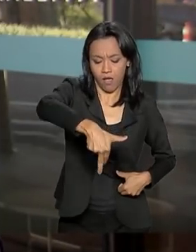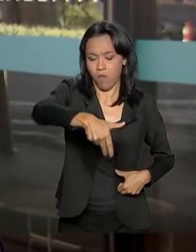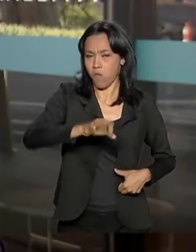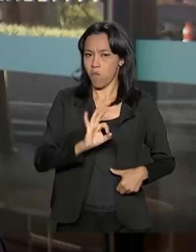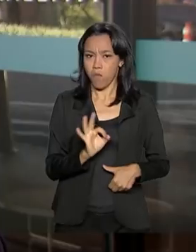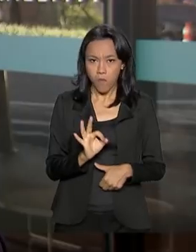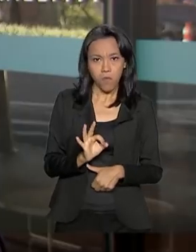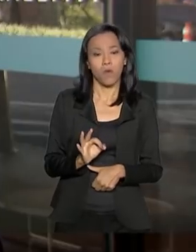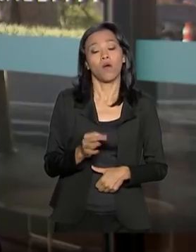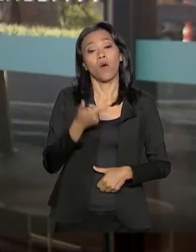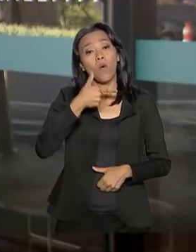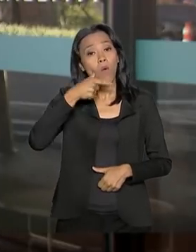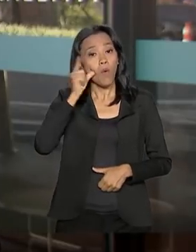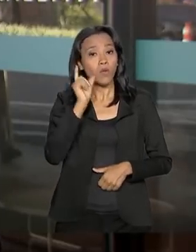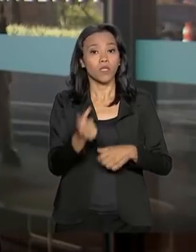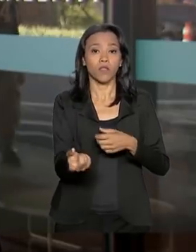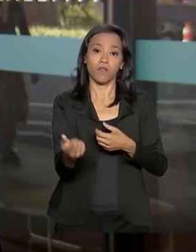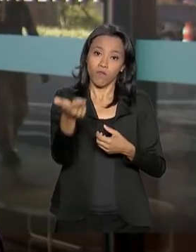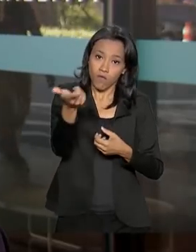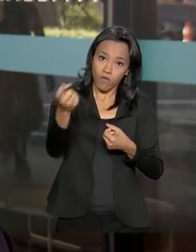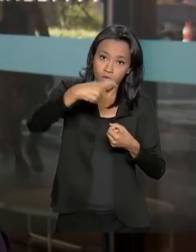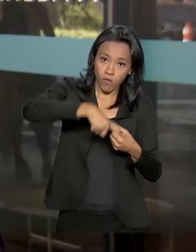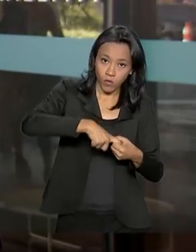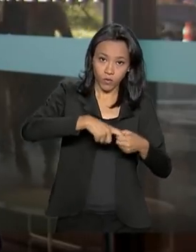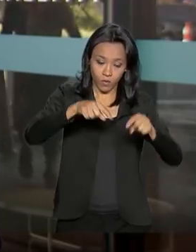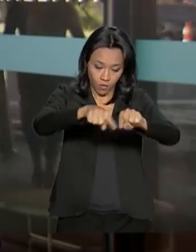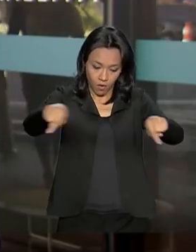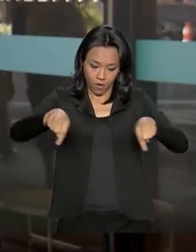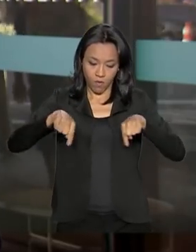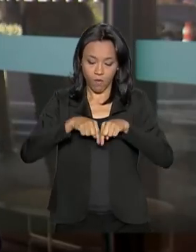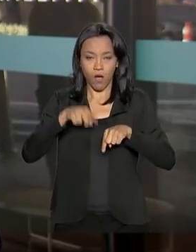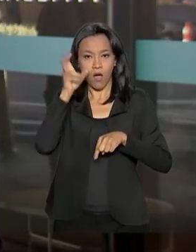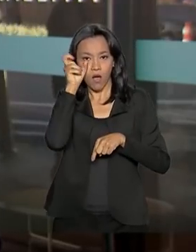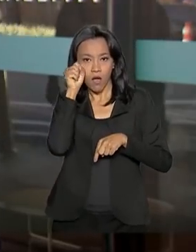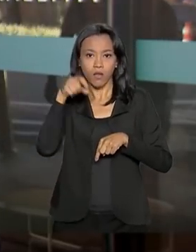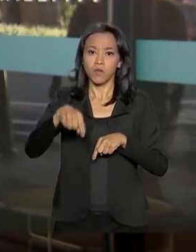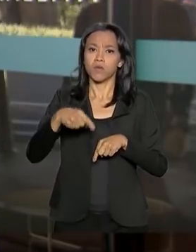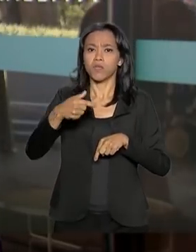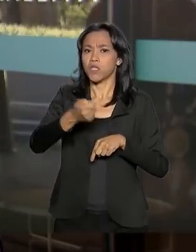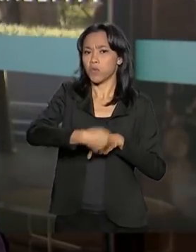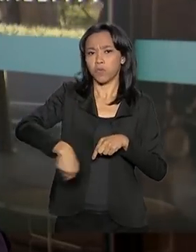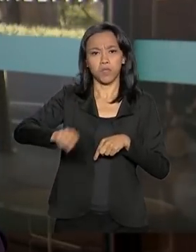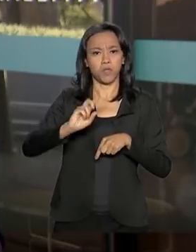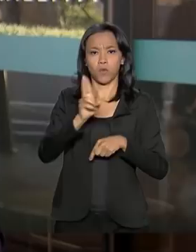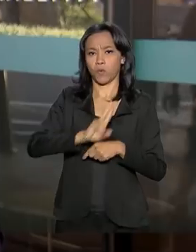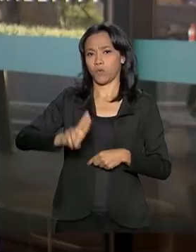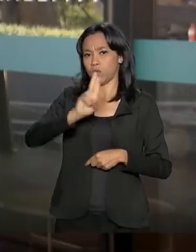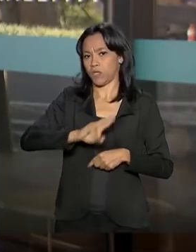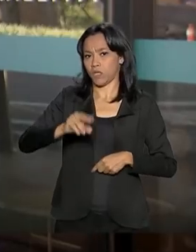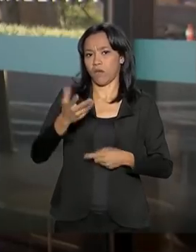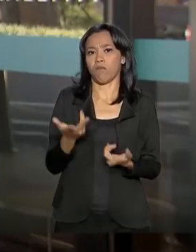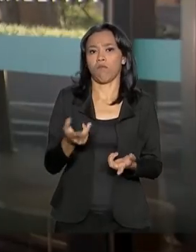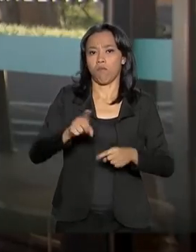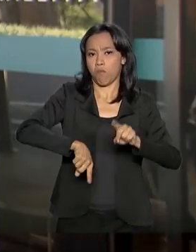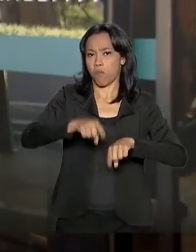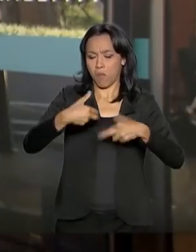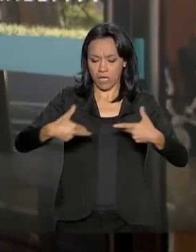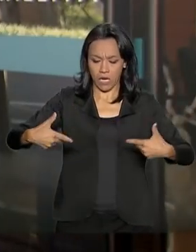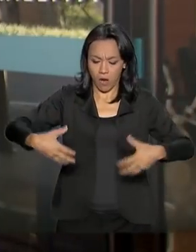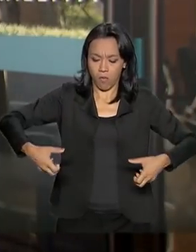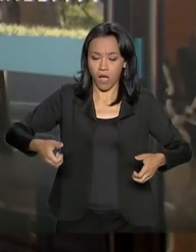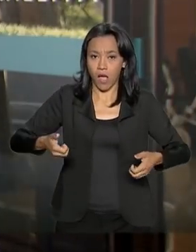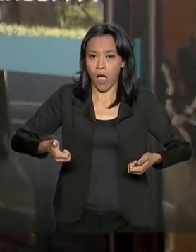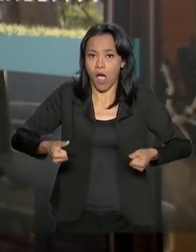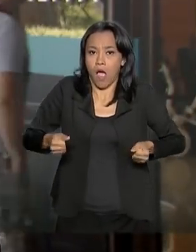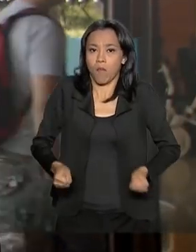ontem retornou ao quarto sem a necessidade do uso desse tipo de aparelho portanto a recuperação é considerada